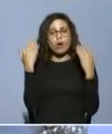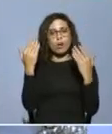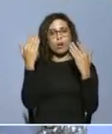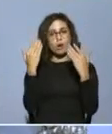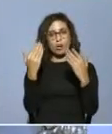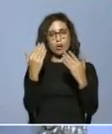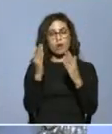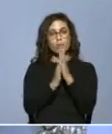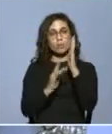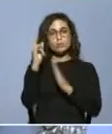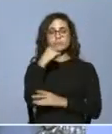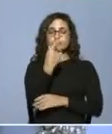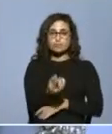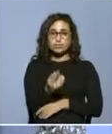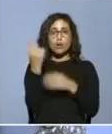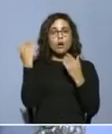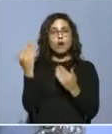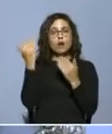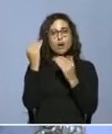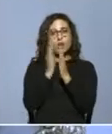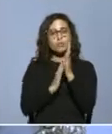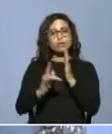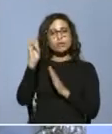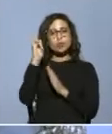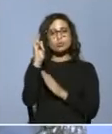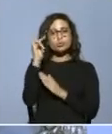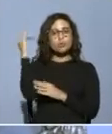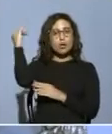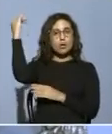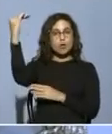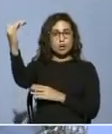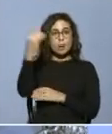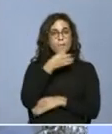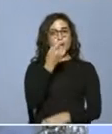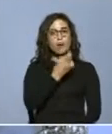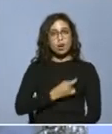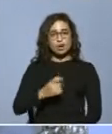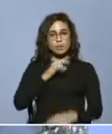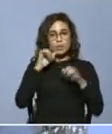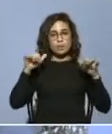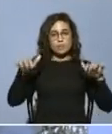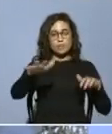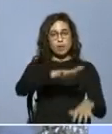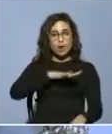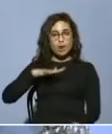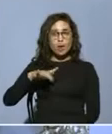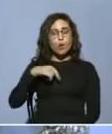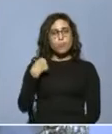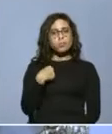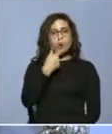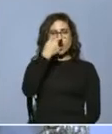dizendo: Glória a Deus nas alturas e paz na terra aos homens por Ele